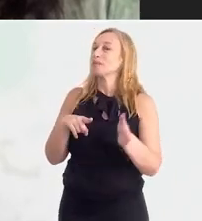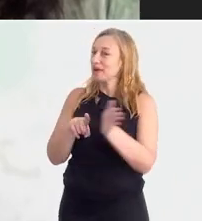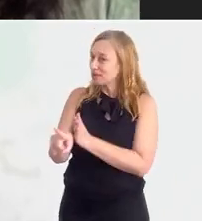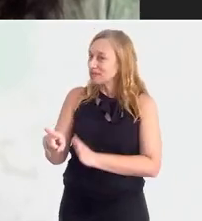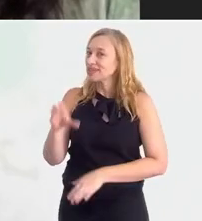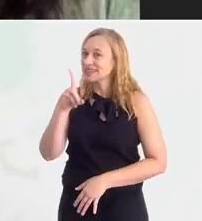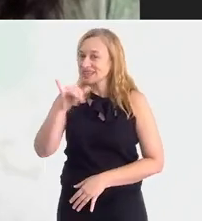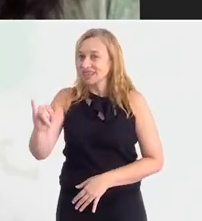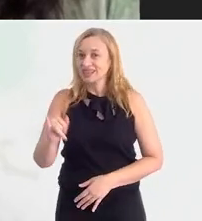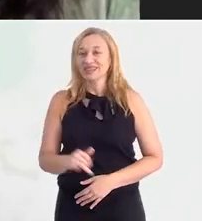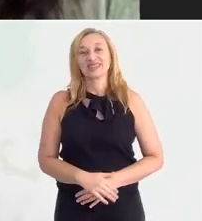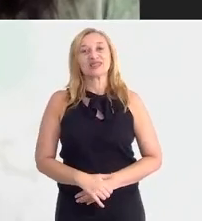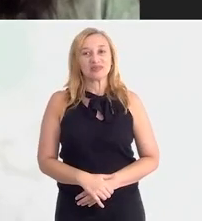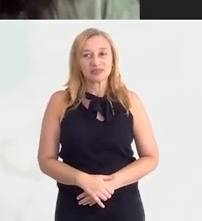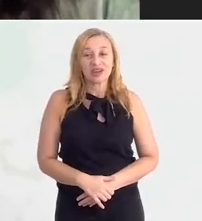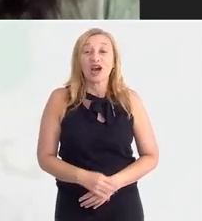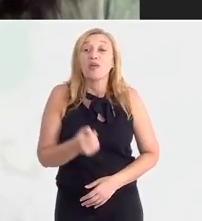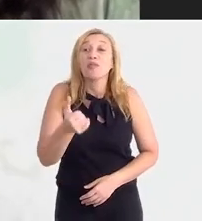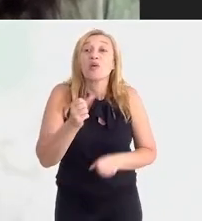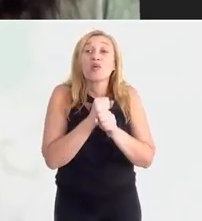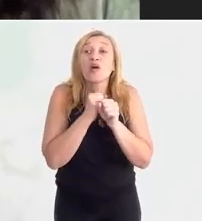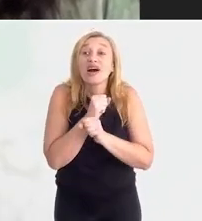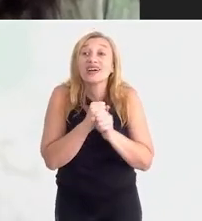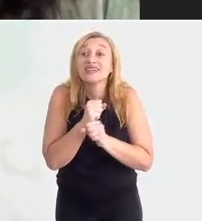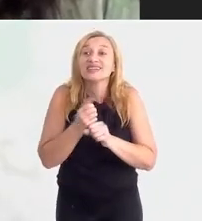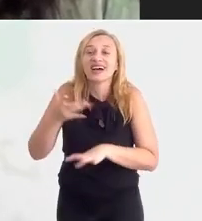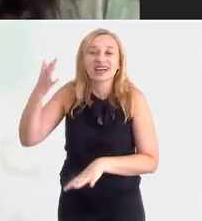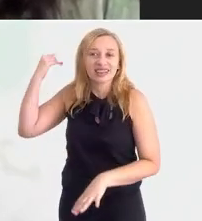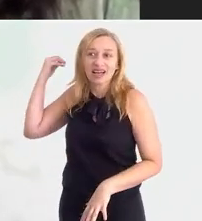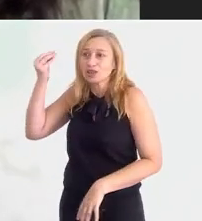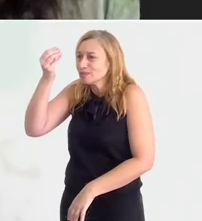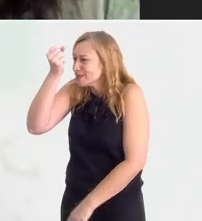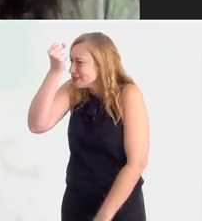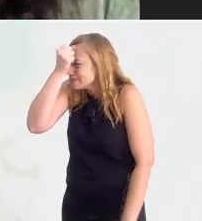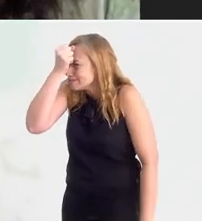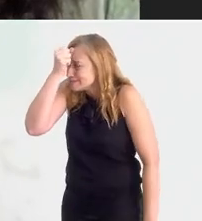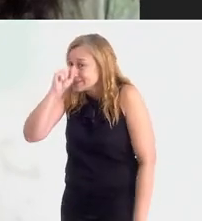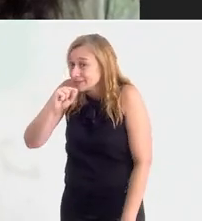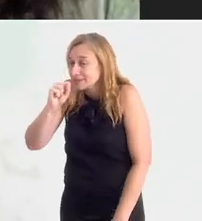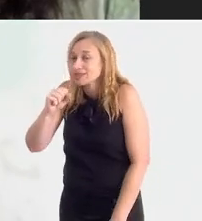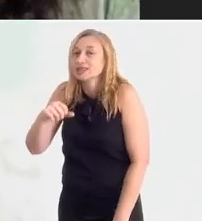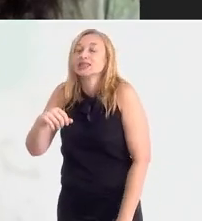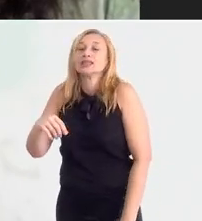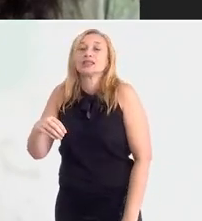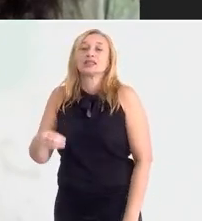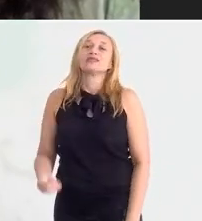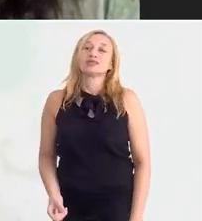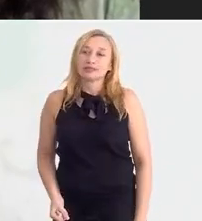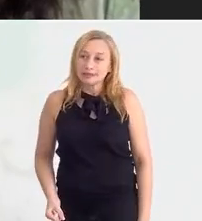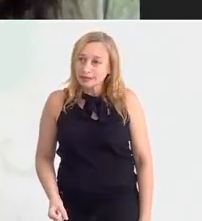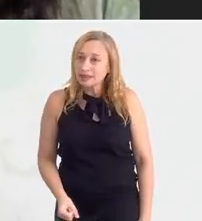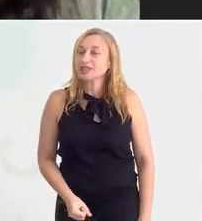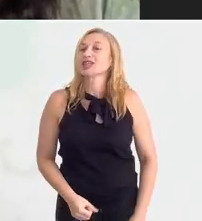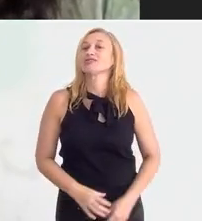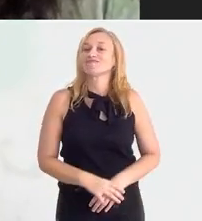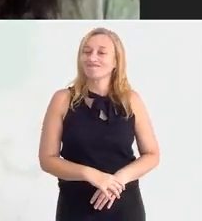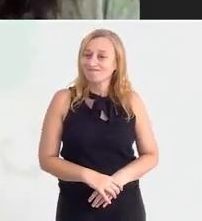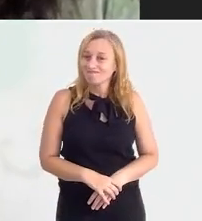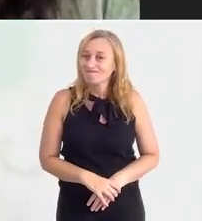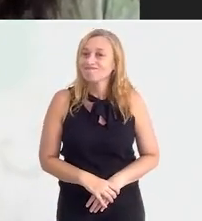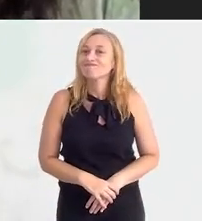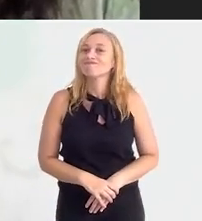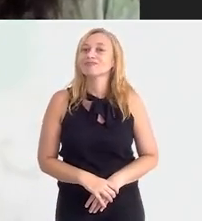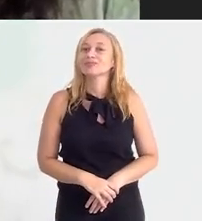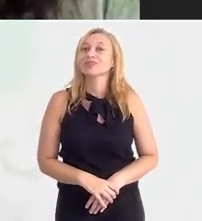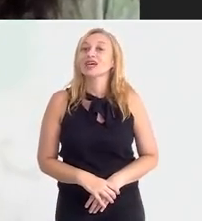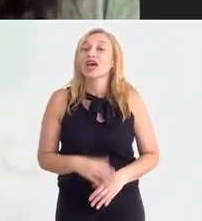Daniela. Boa pergunta. Até poucos anos atrás, eu me arrependia muito. Porque eu dizia, eu pensava comigo, eu